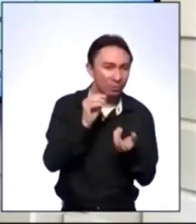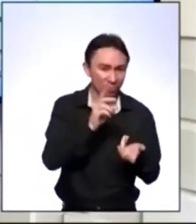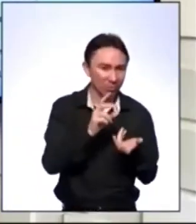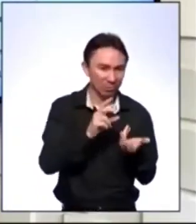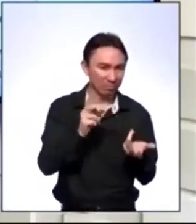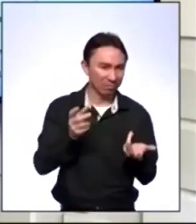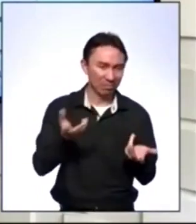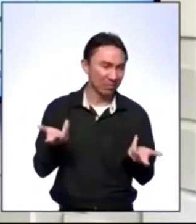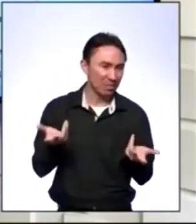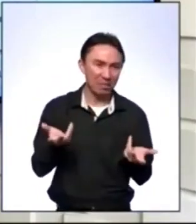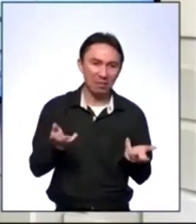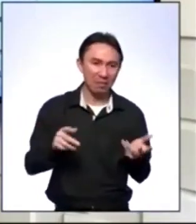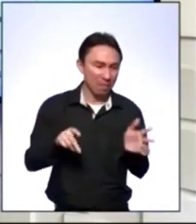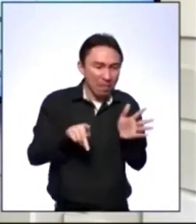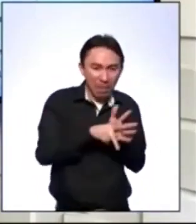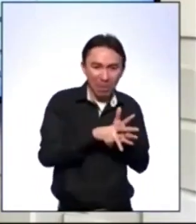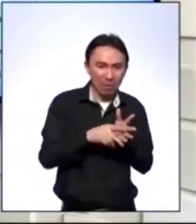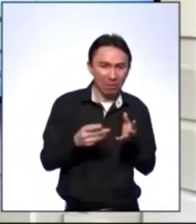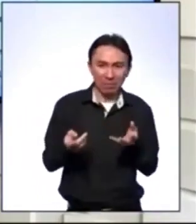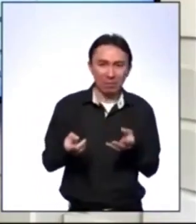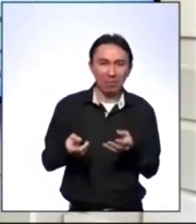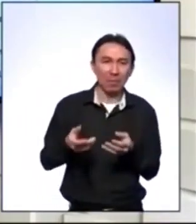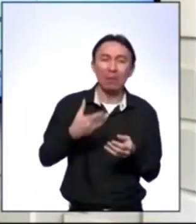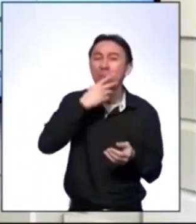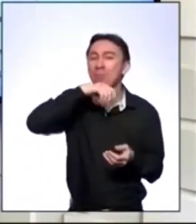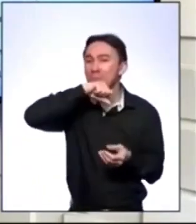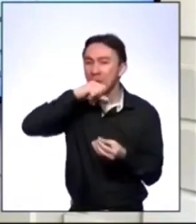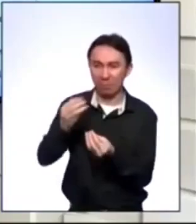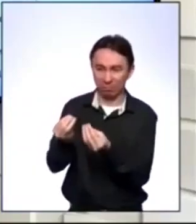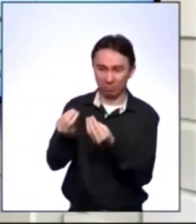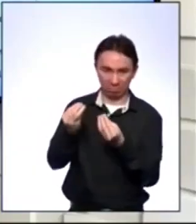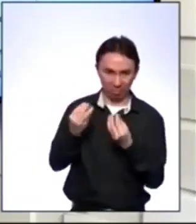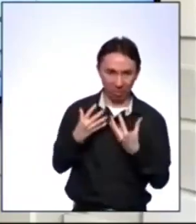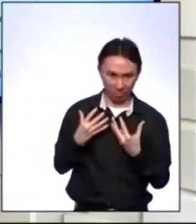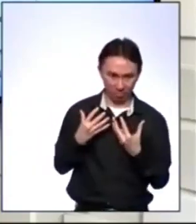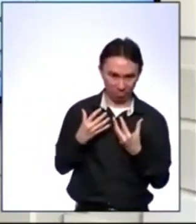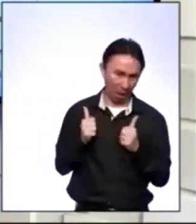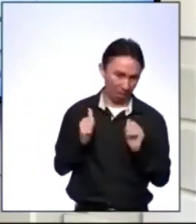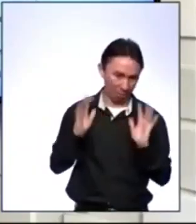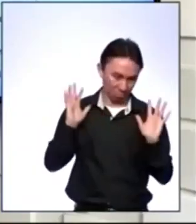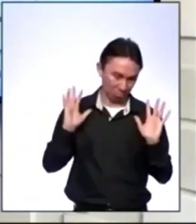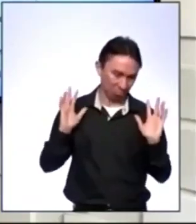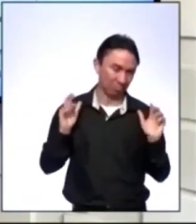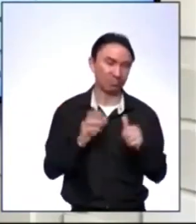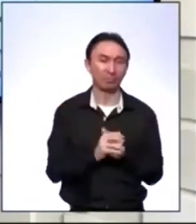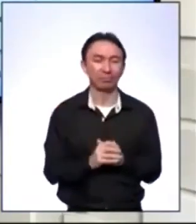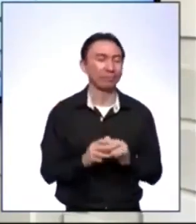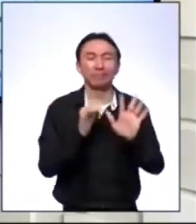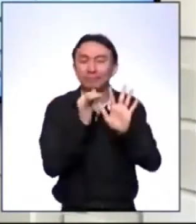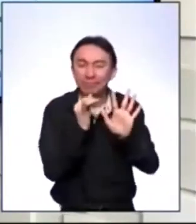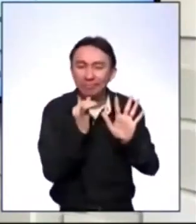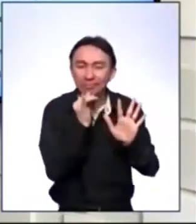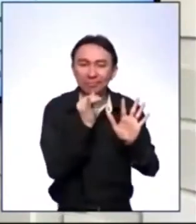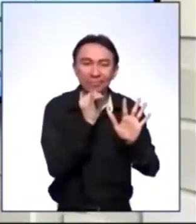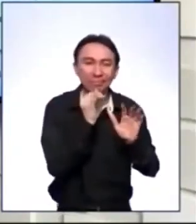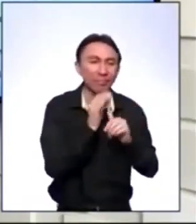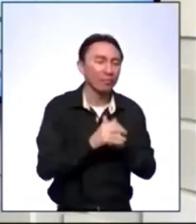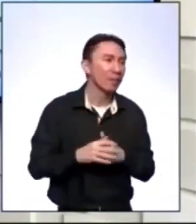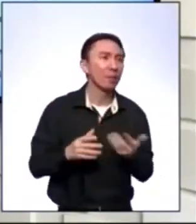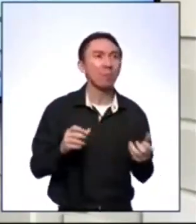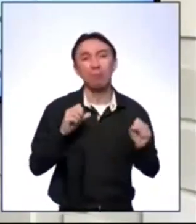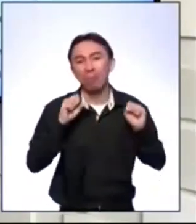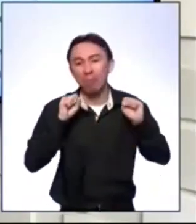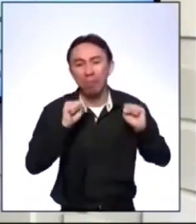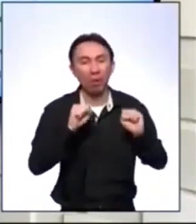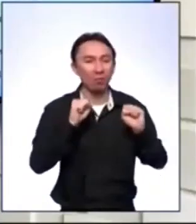bem, né, que você recebe aí do pai, originalmente, tá? Por exemplo, são bens